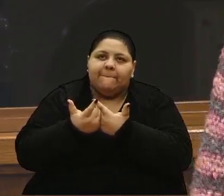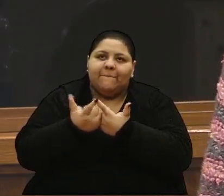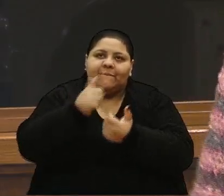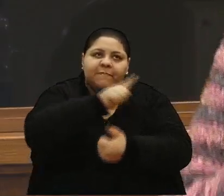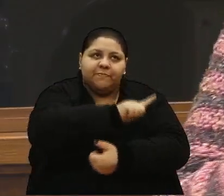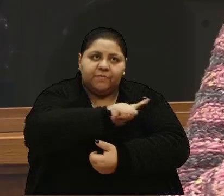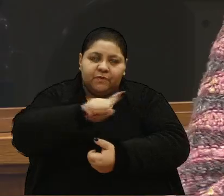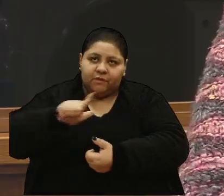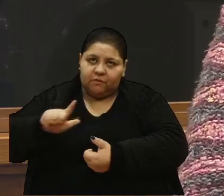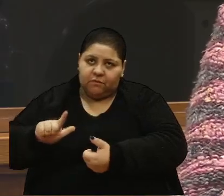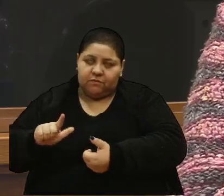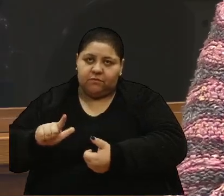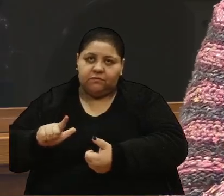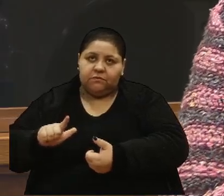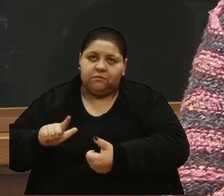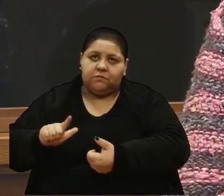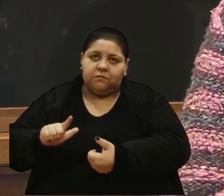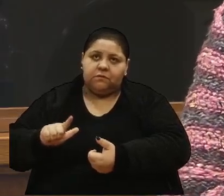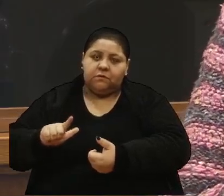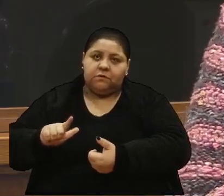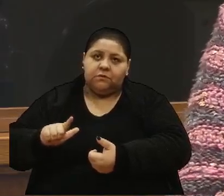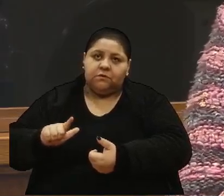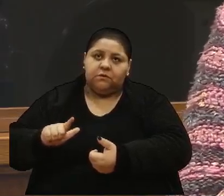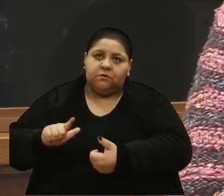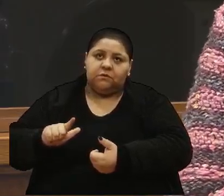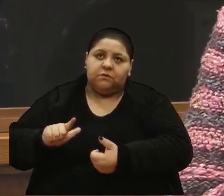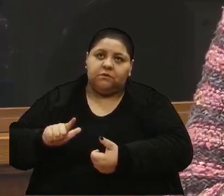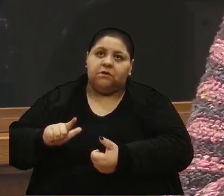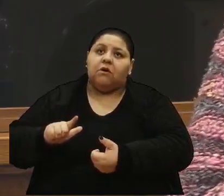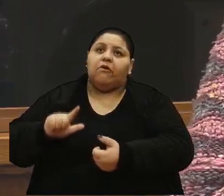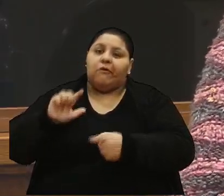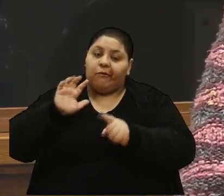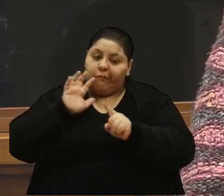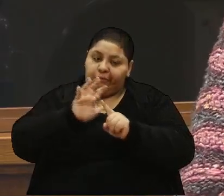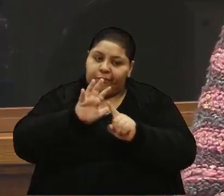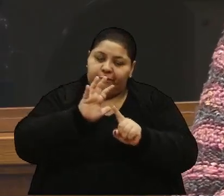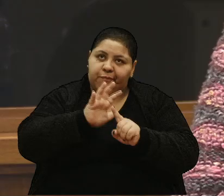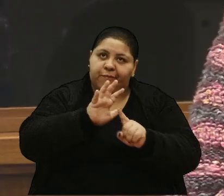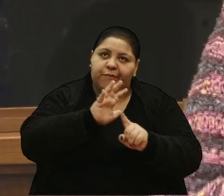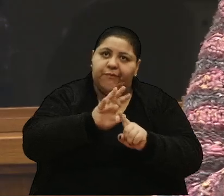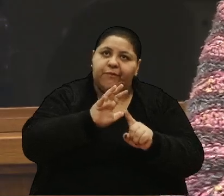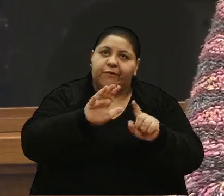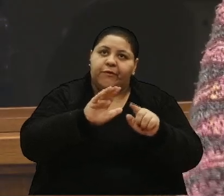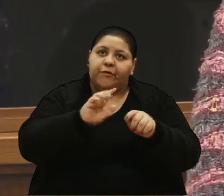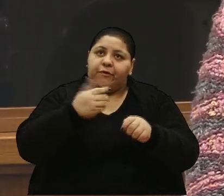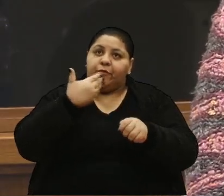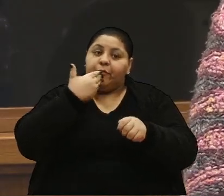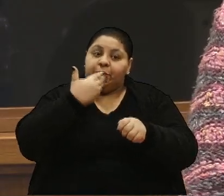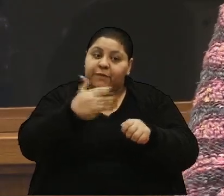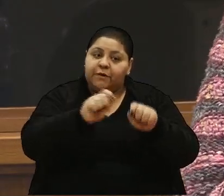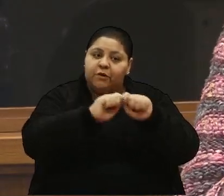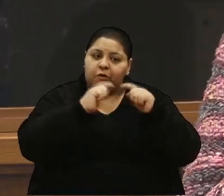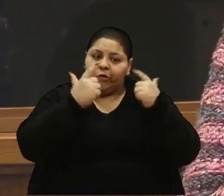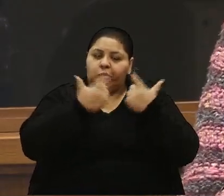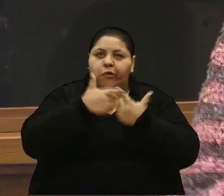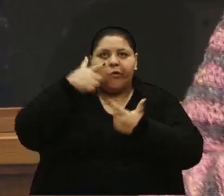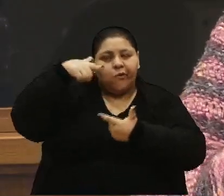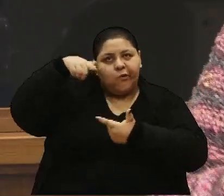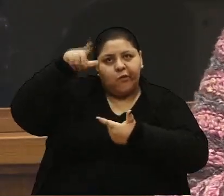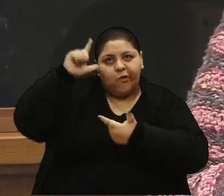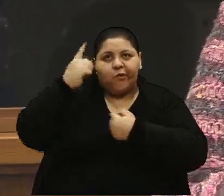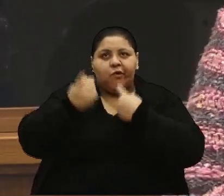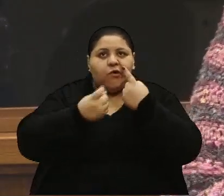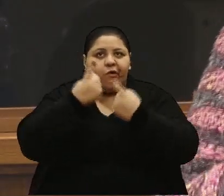governador mandou, fruto dessa pressão, para a Assembleia, e ontem, em que pese